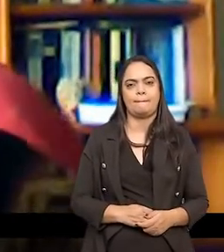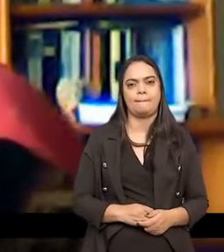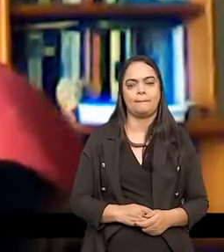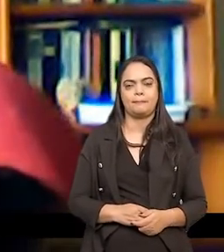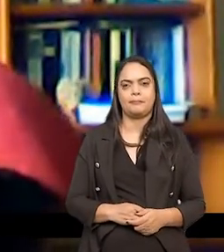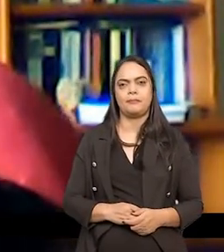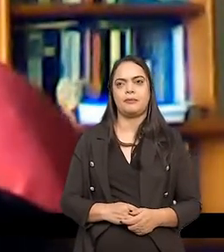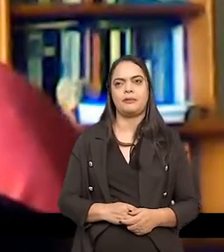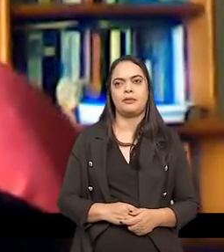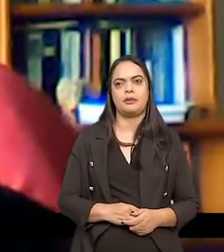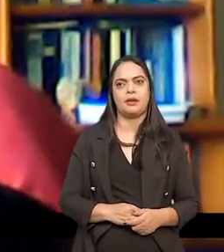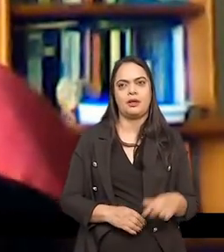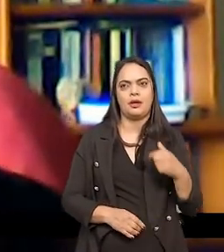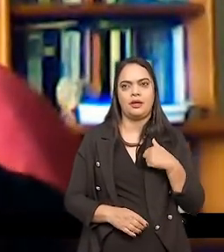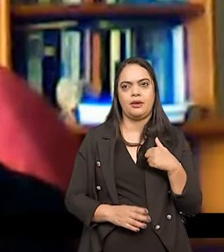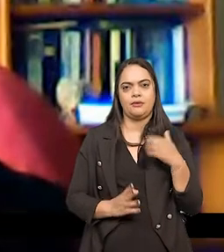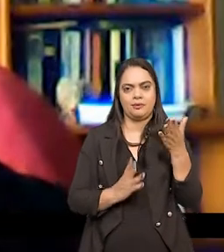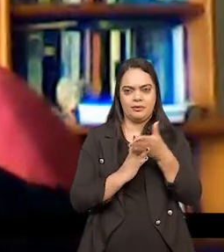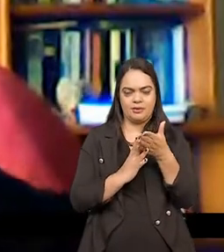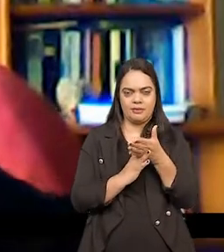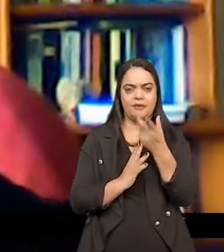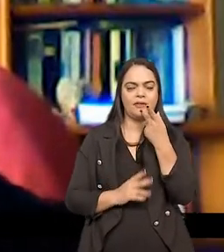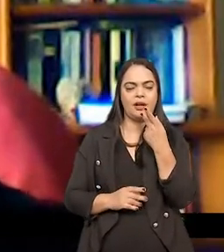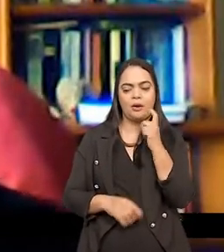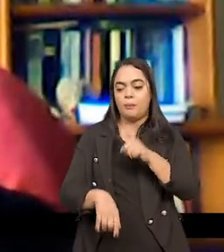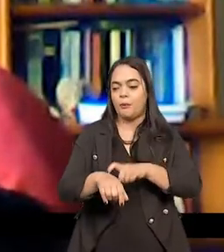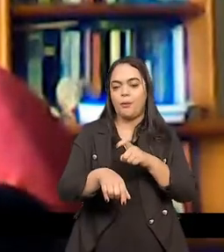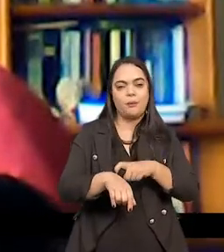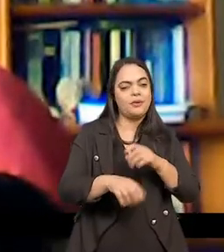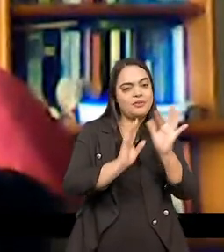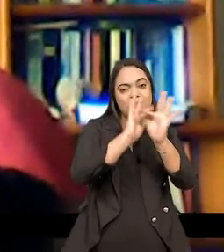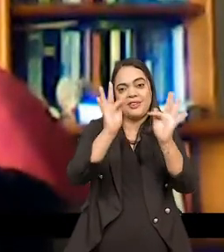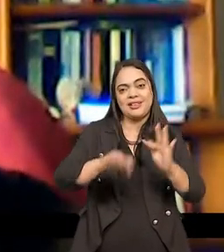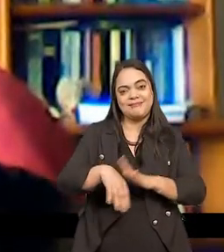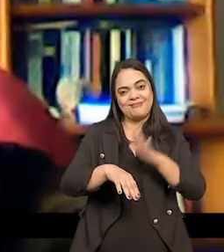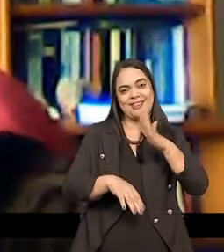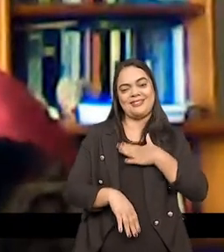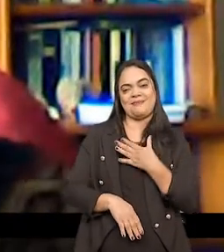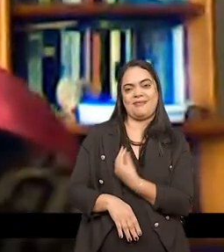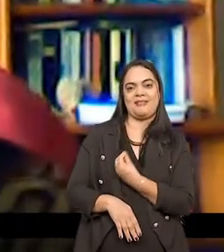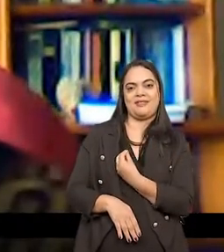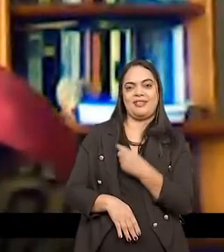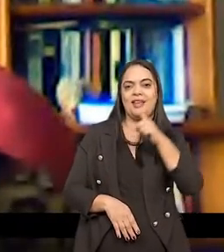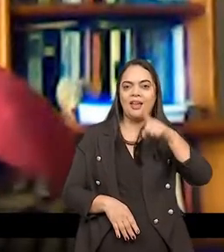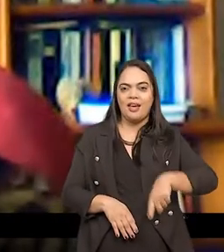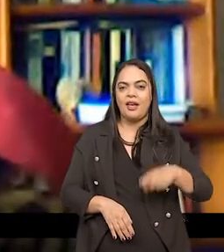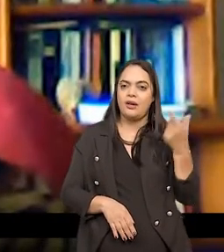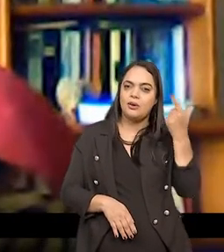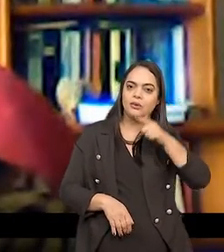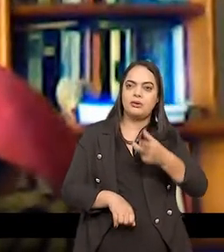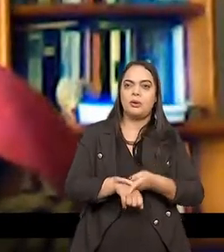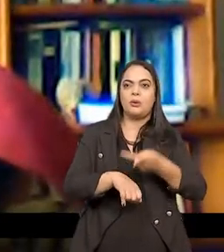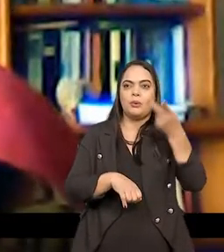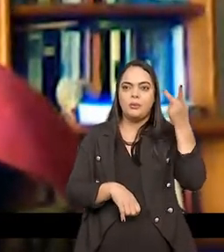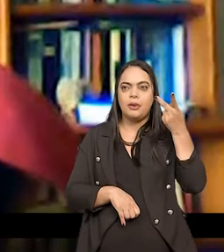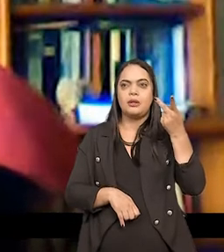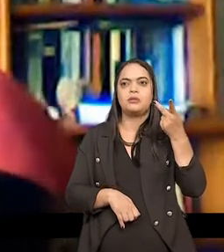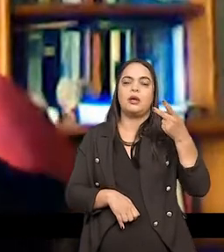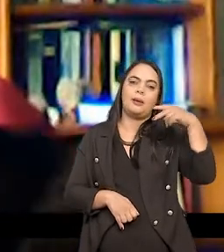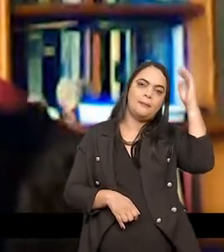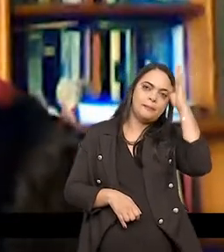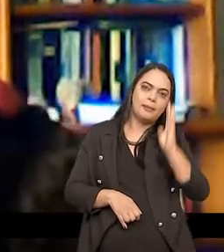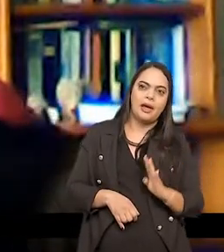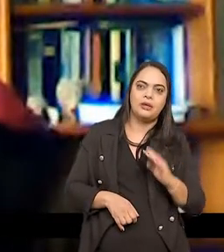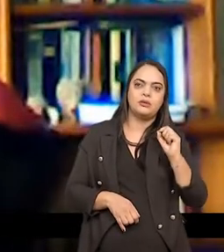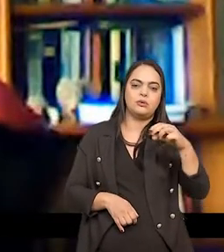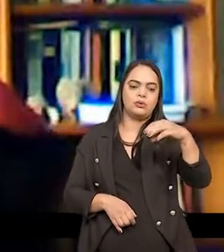Bom, pausa aqui, gente. Um dos momentos mais felizes da minha vida foi ganhar o prêmio por esse dicionário. Eu tenho essa pausa para